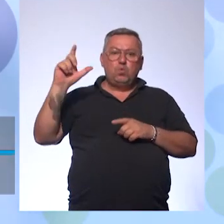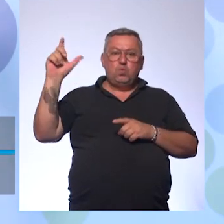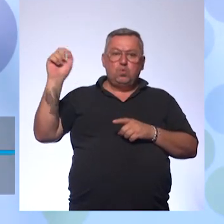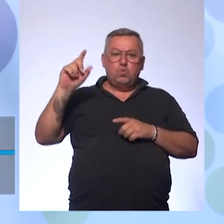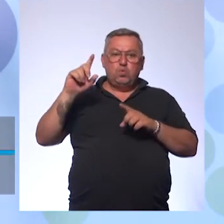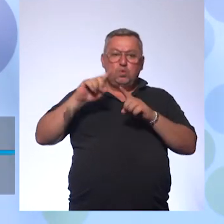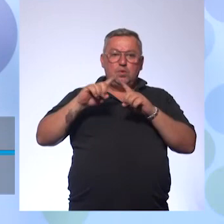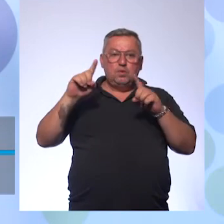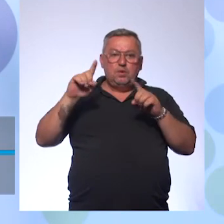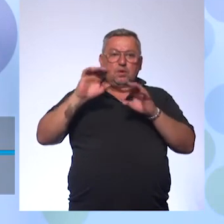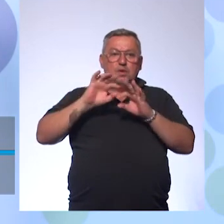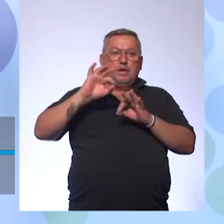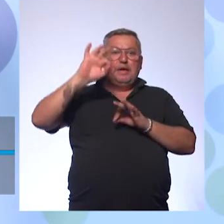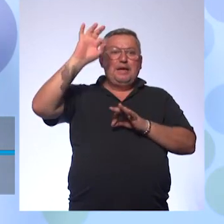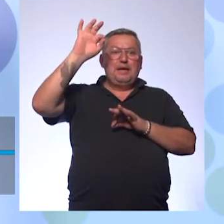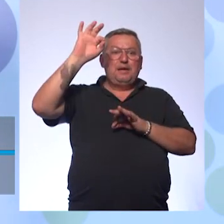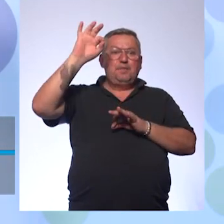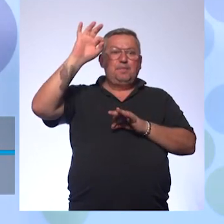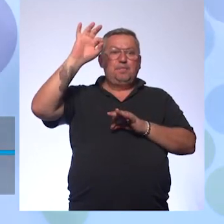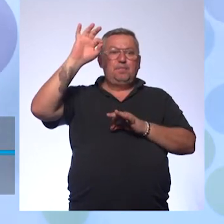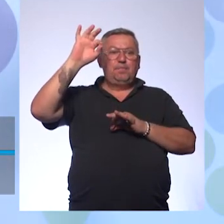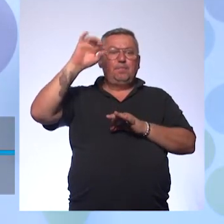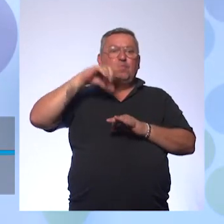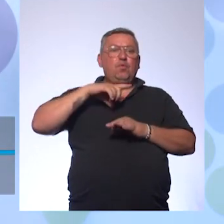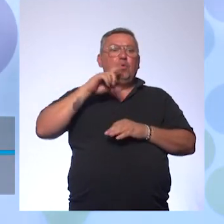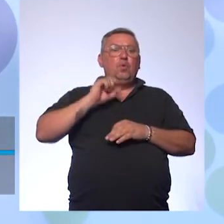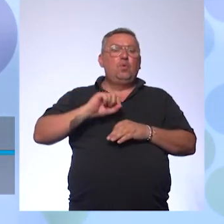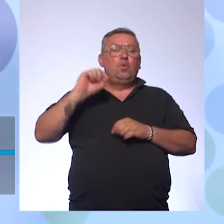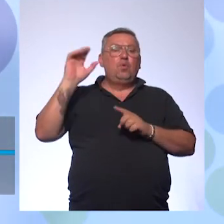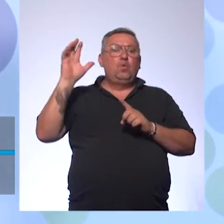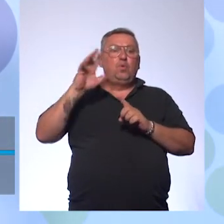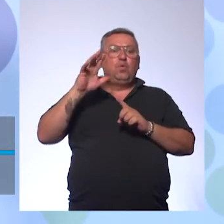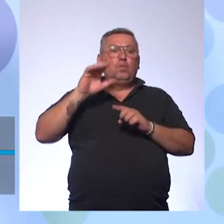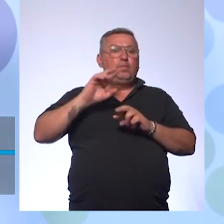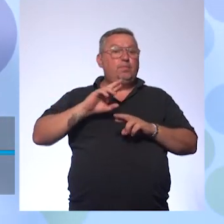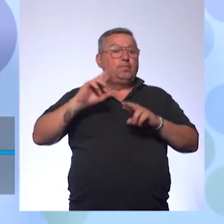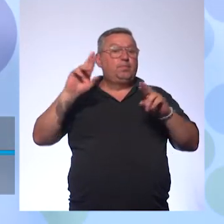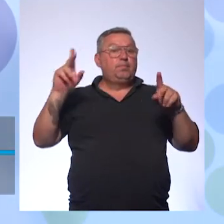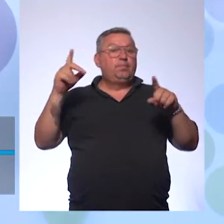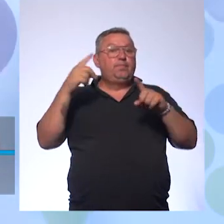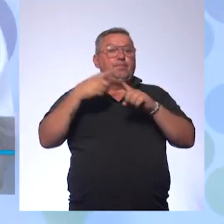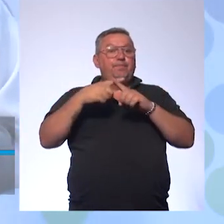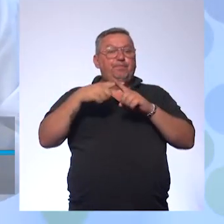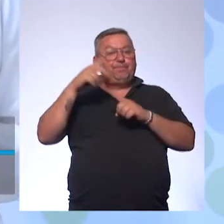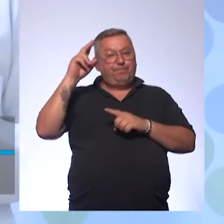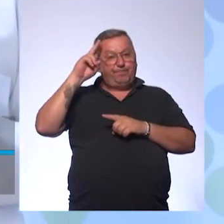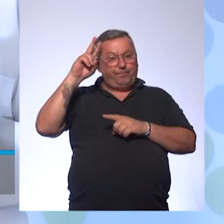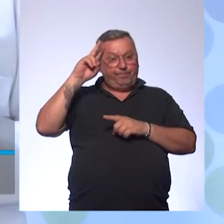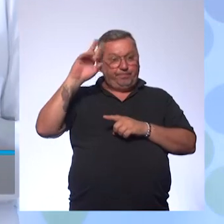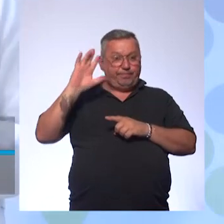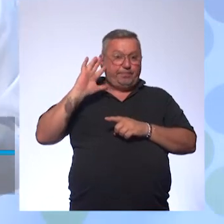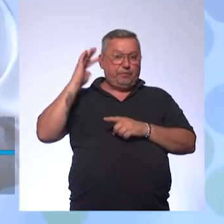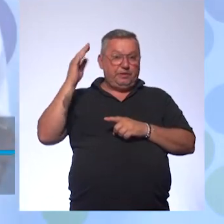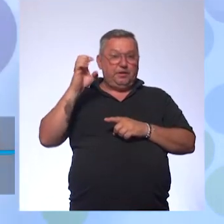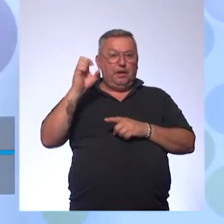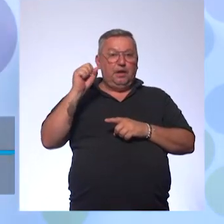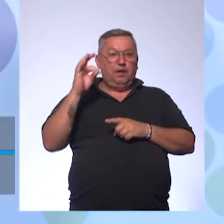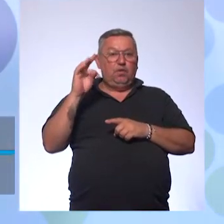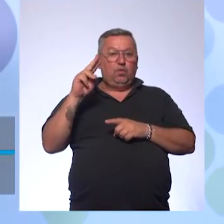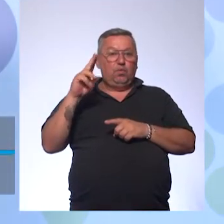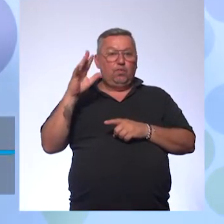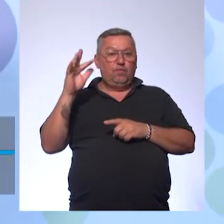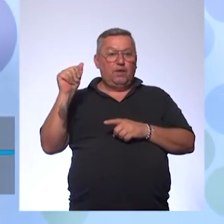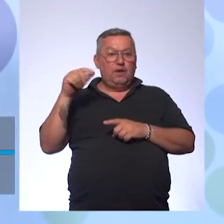esses fatores, eles interagem entre si. Então, a altitude com incidência solar,